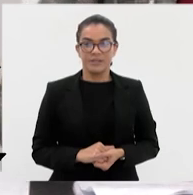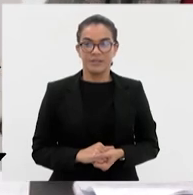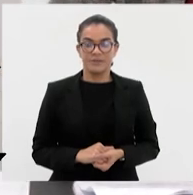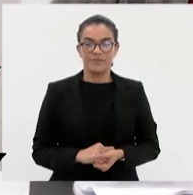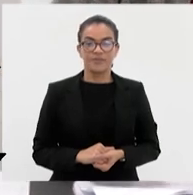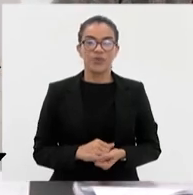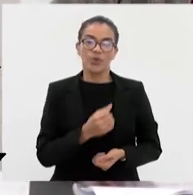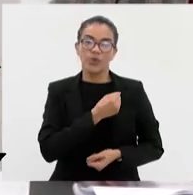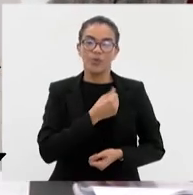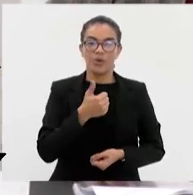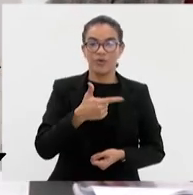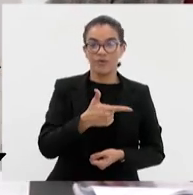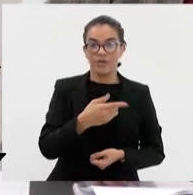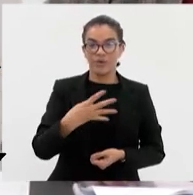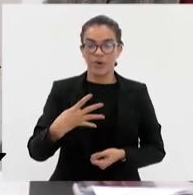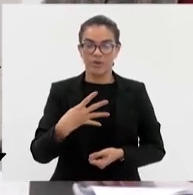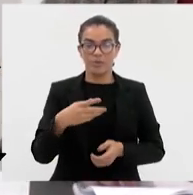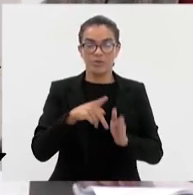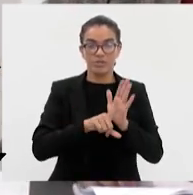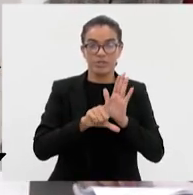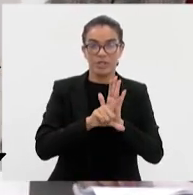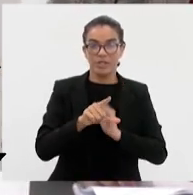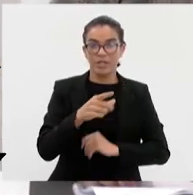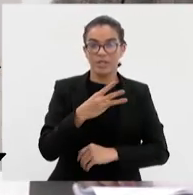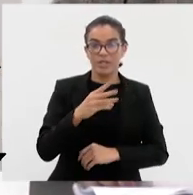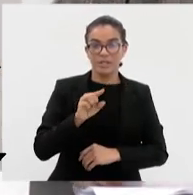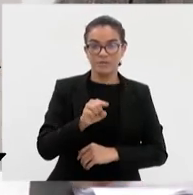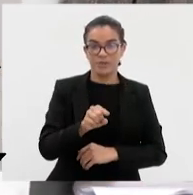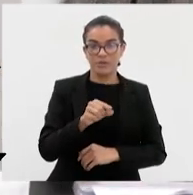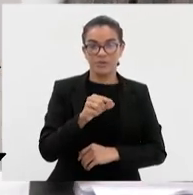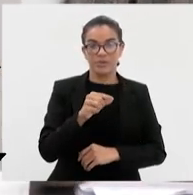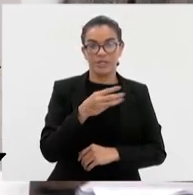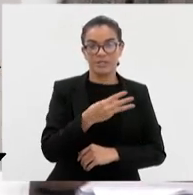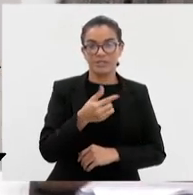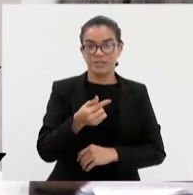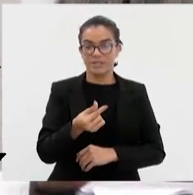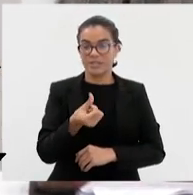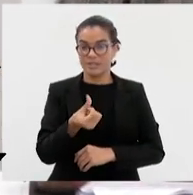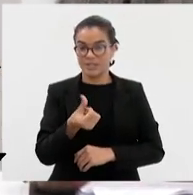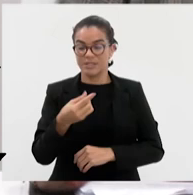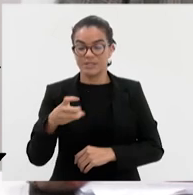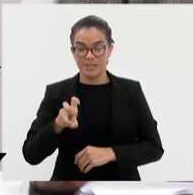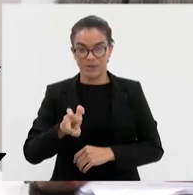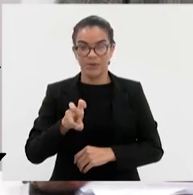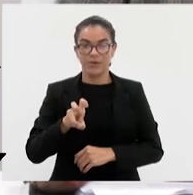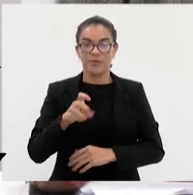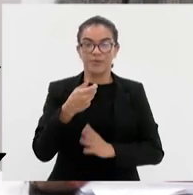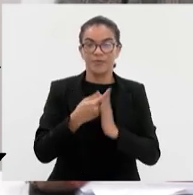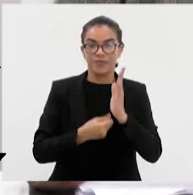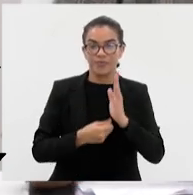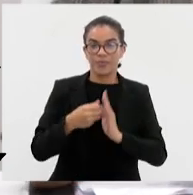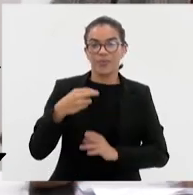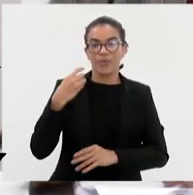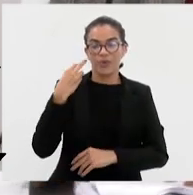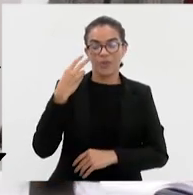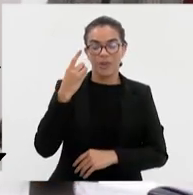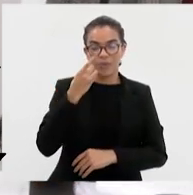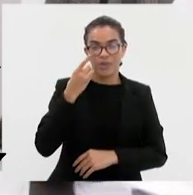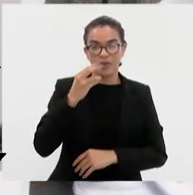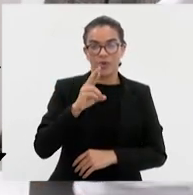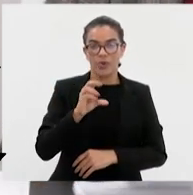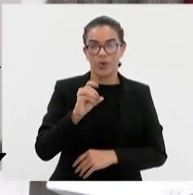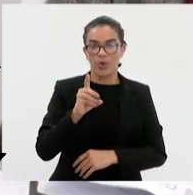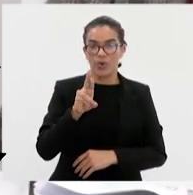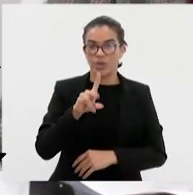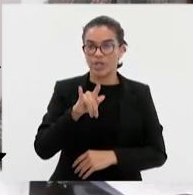Item 24 da pauta, projeto de lei número 3.675 de 2021, de autoria do deputado Rodrigo Amorim, que institui